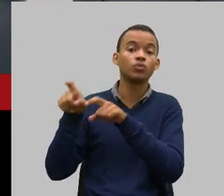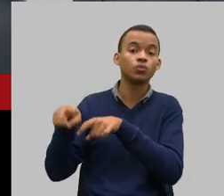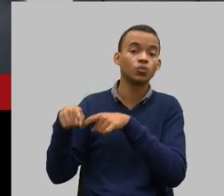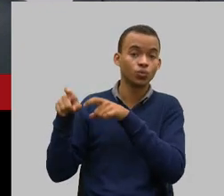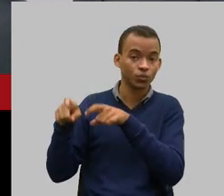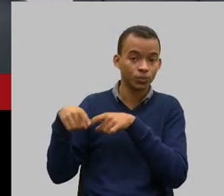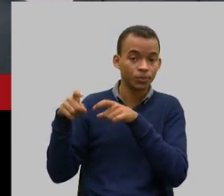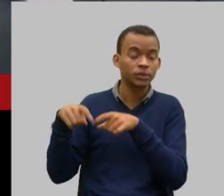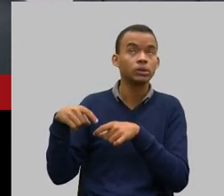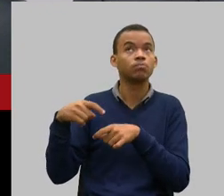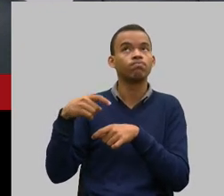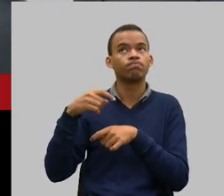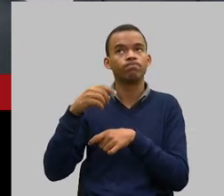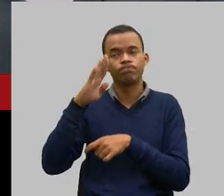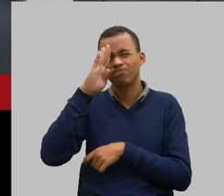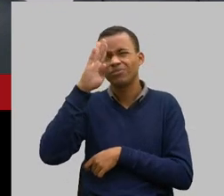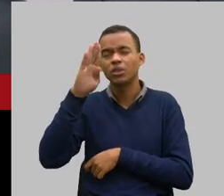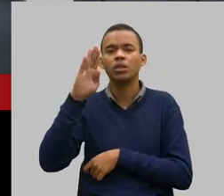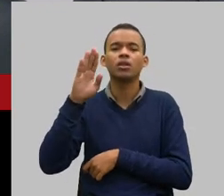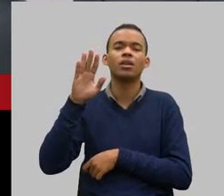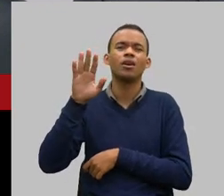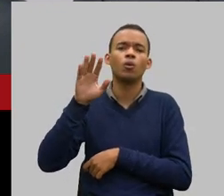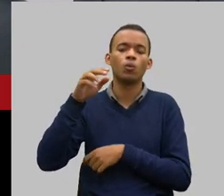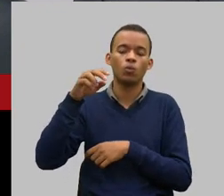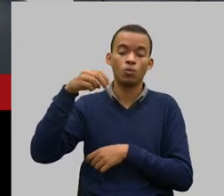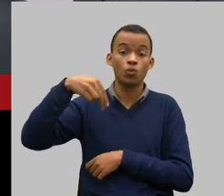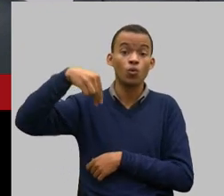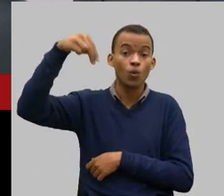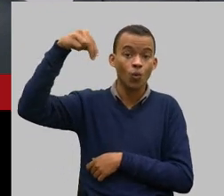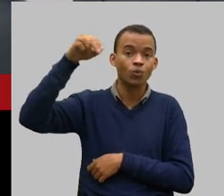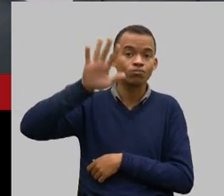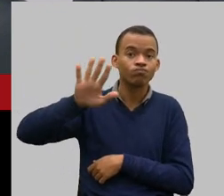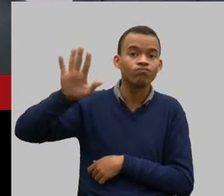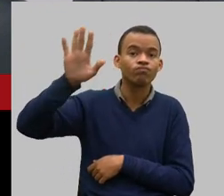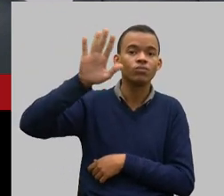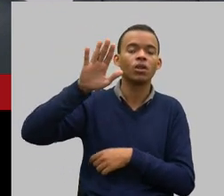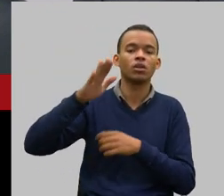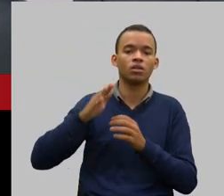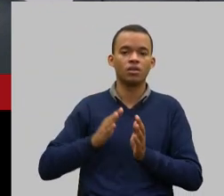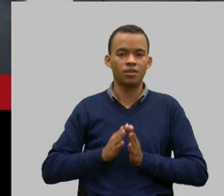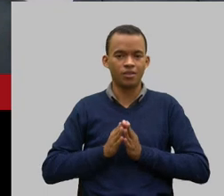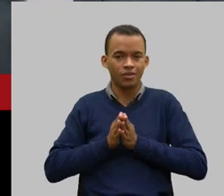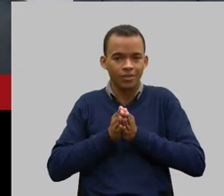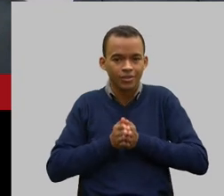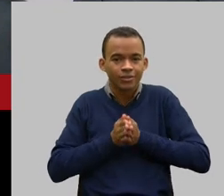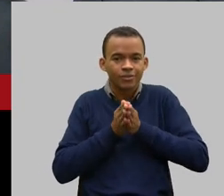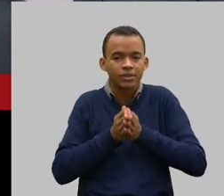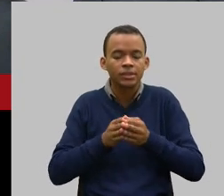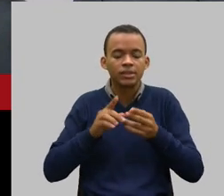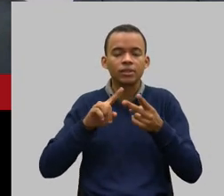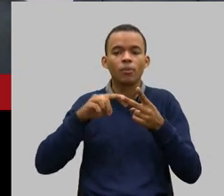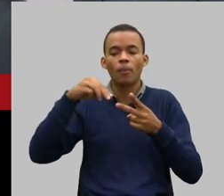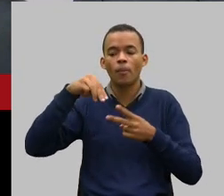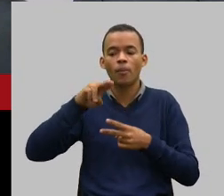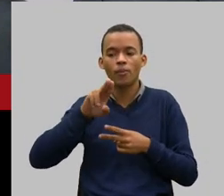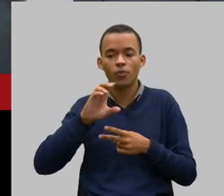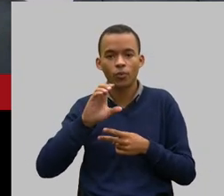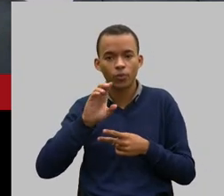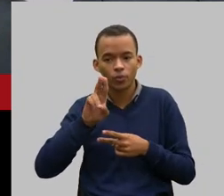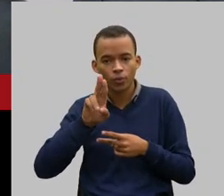Norte Minas no jequit onha no Mucuri e no também na na região Nordeste